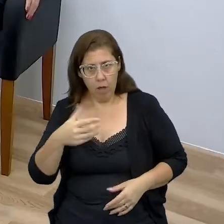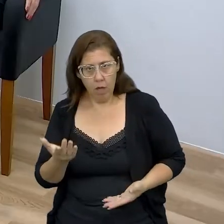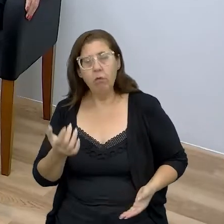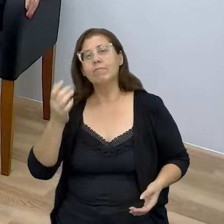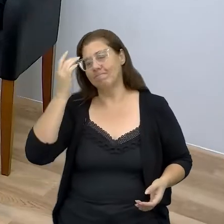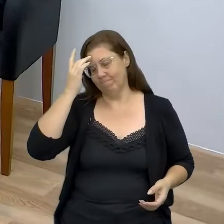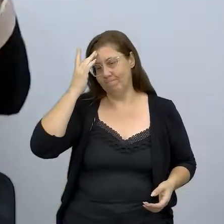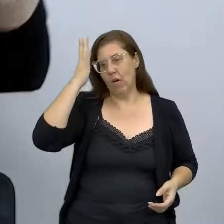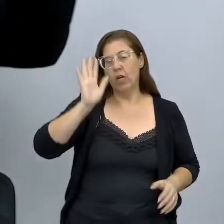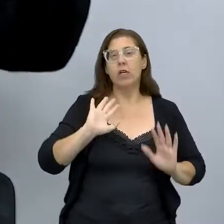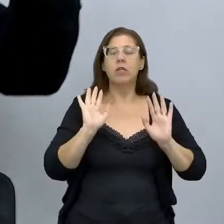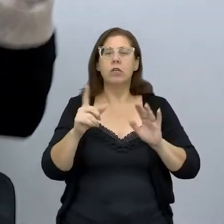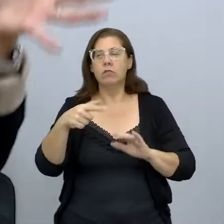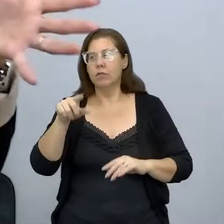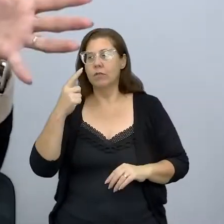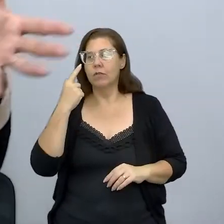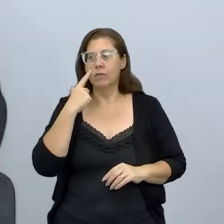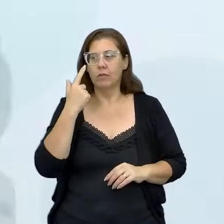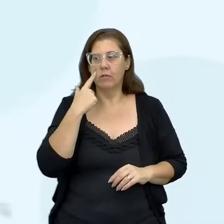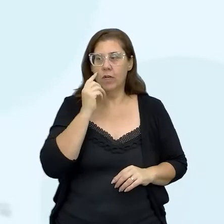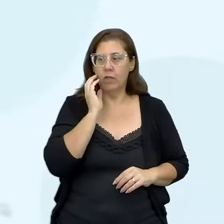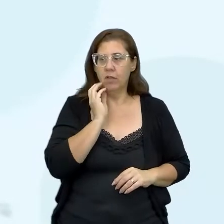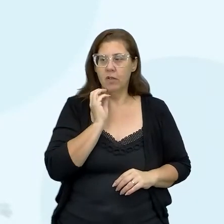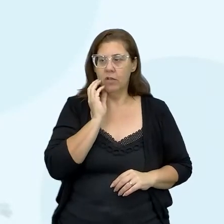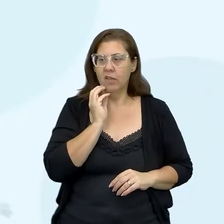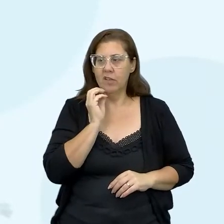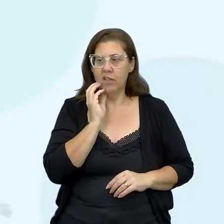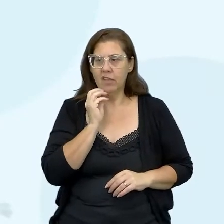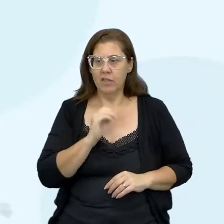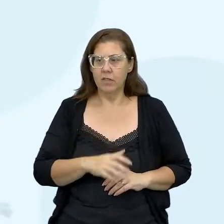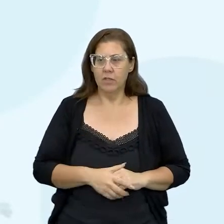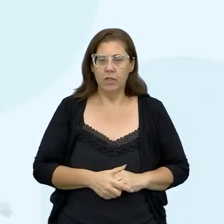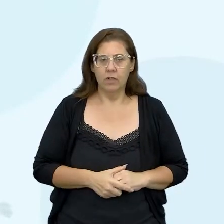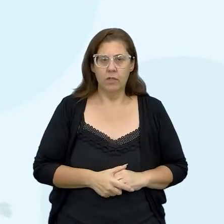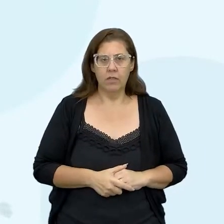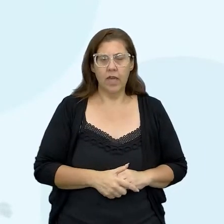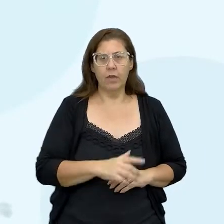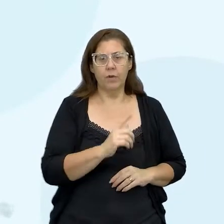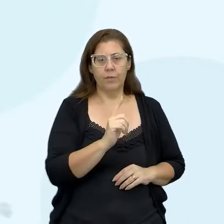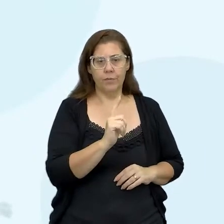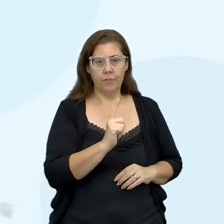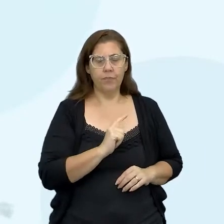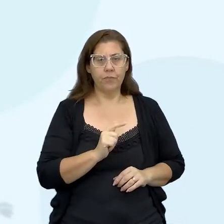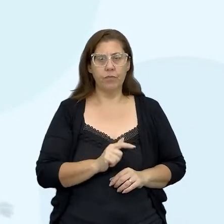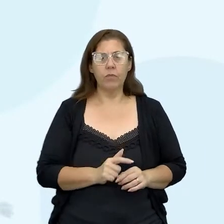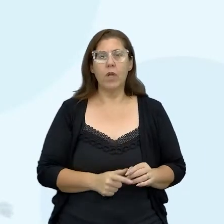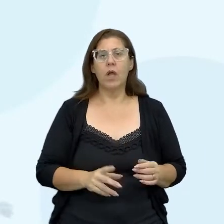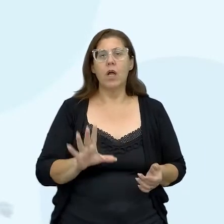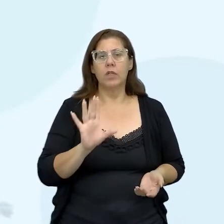bem. Então vamos lá. Você já viu essa etiqueta aqui, Roberto? Você já viu essa Eu já vi etiquetinha? essa etiqueta colada em várias coisas: